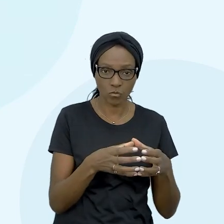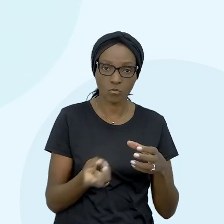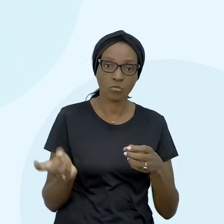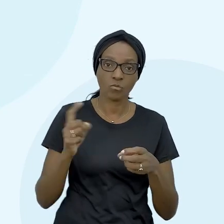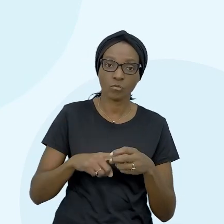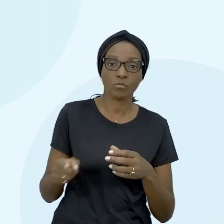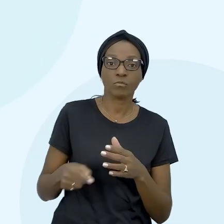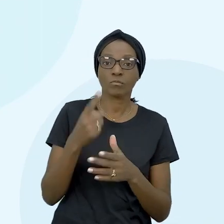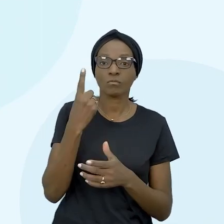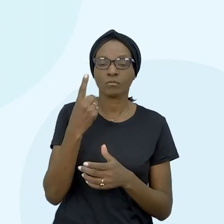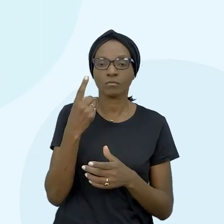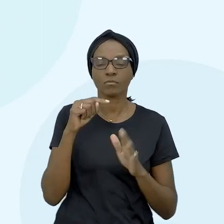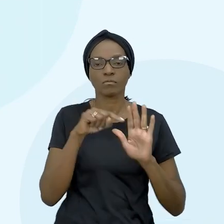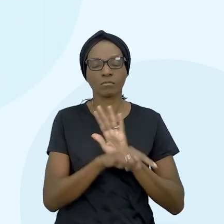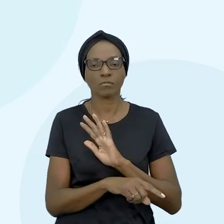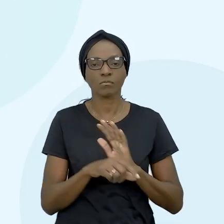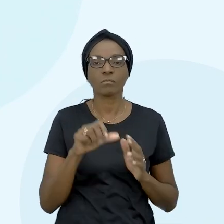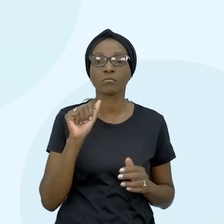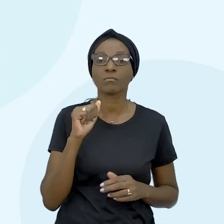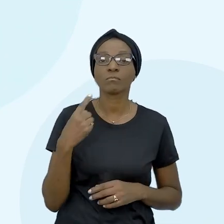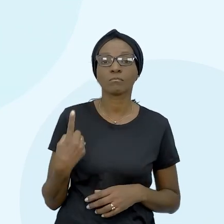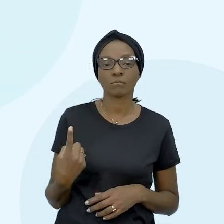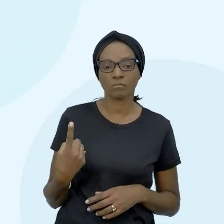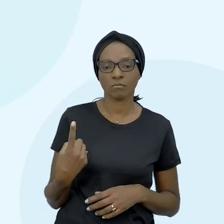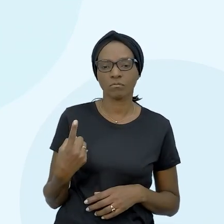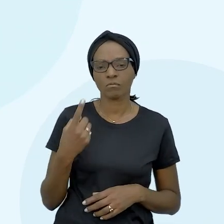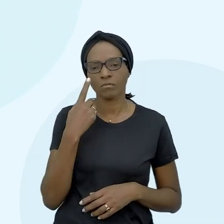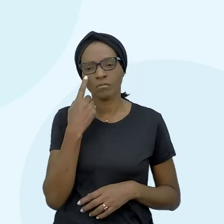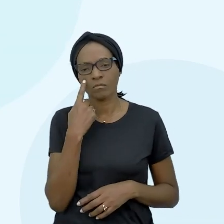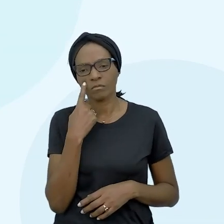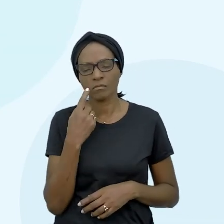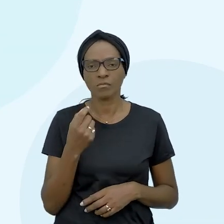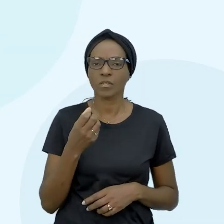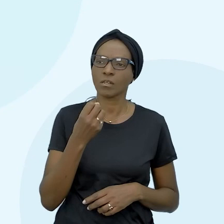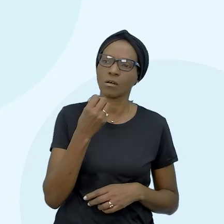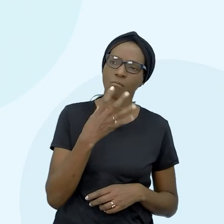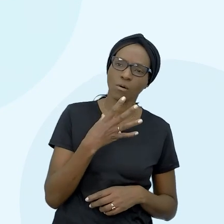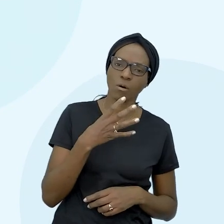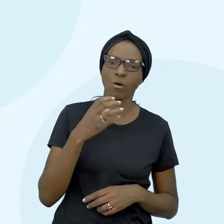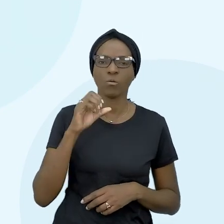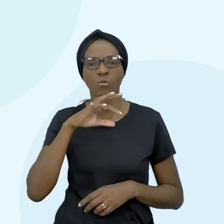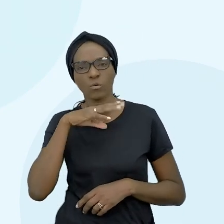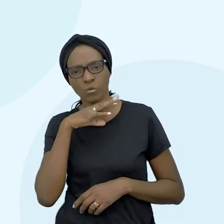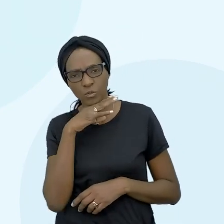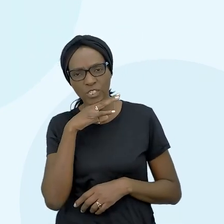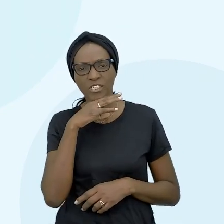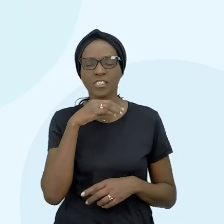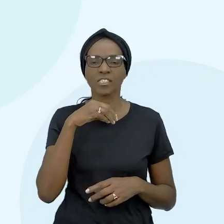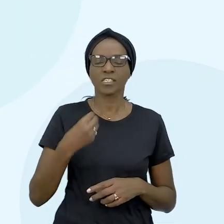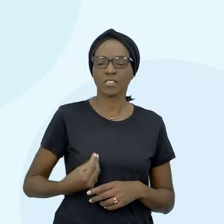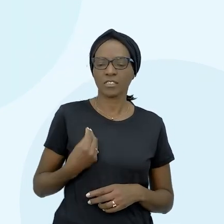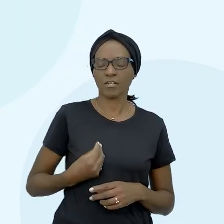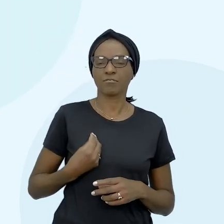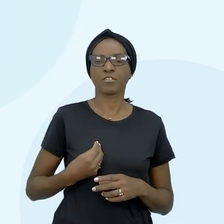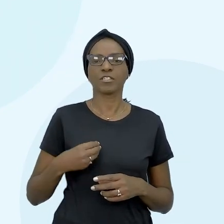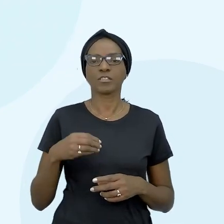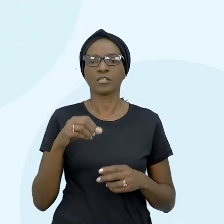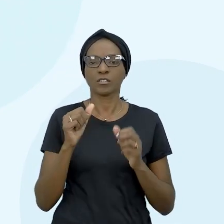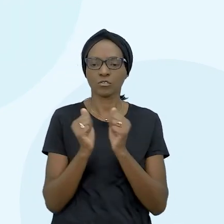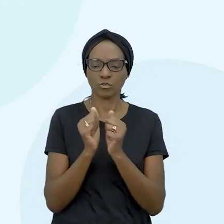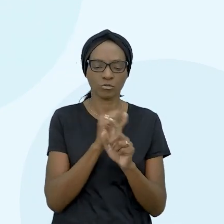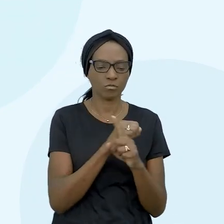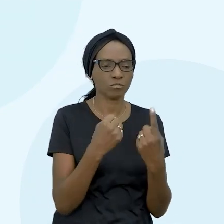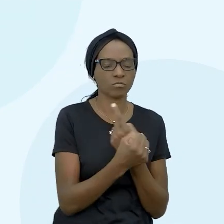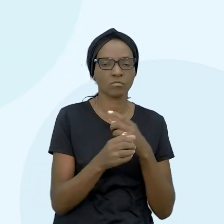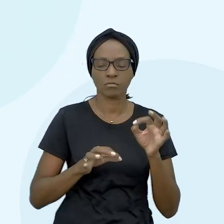na atividade 1, que eram: quais são as vantagens e desvantagens de viver em sociedade organizada? Será